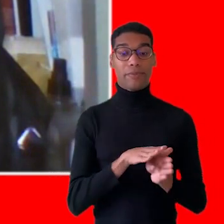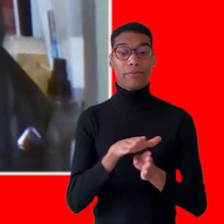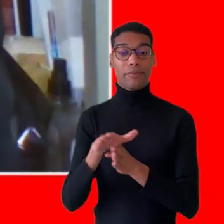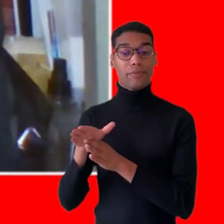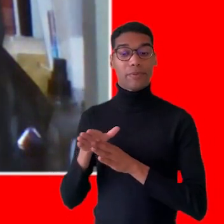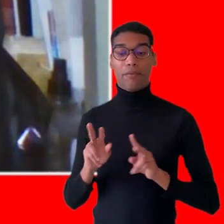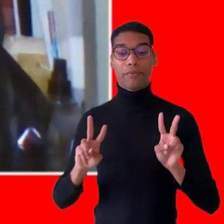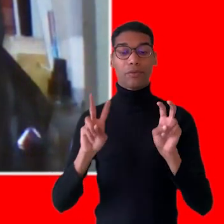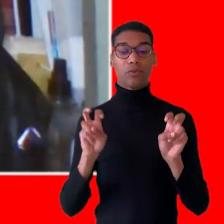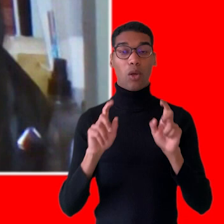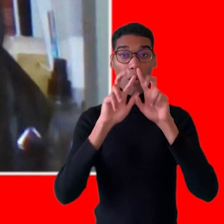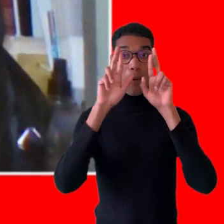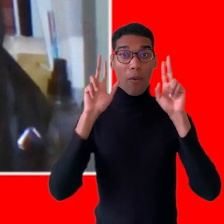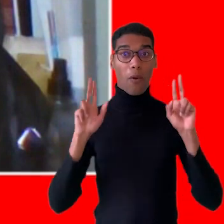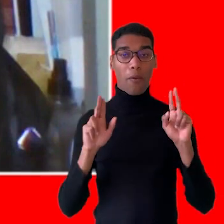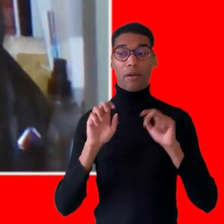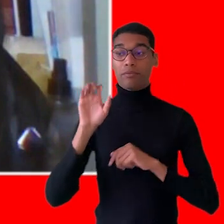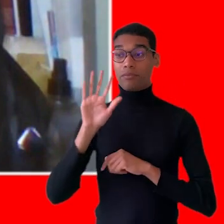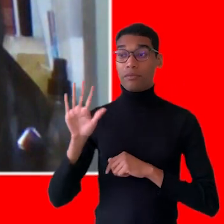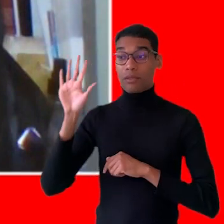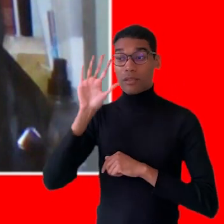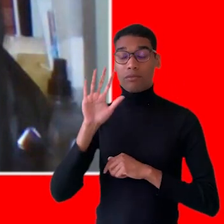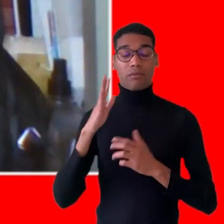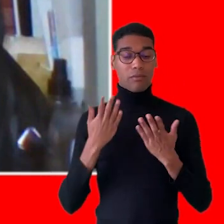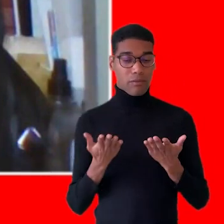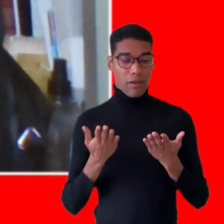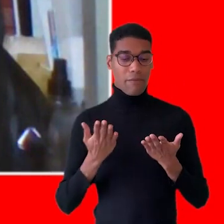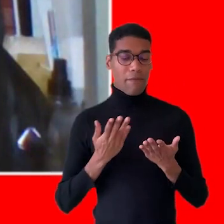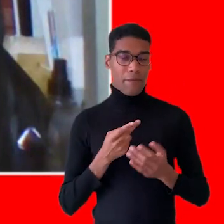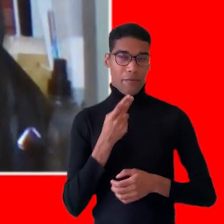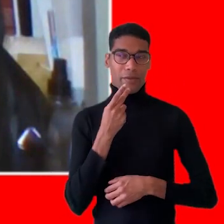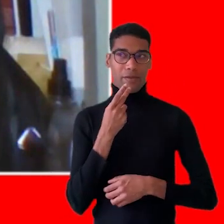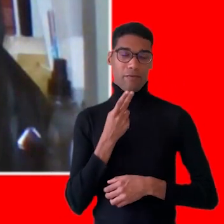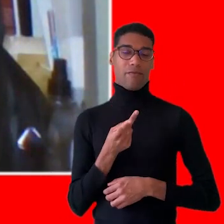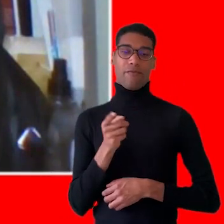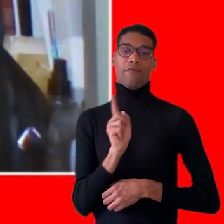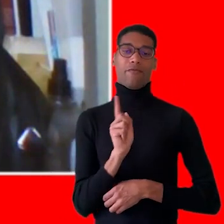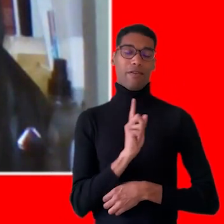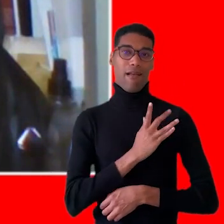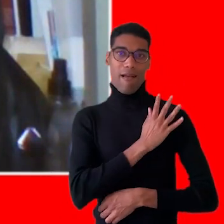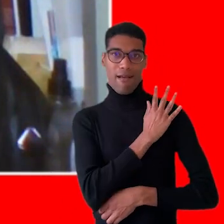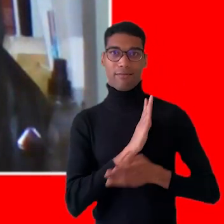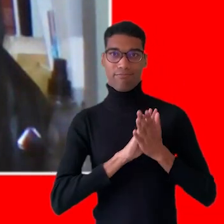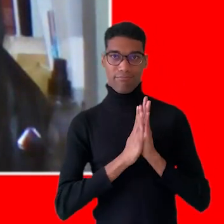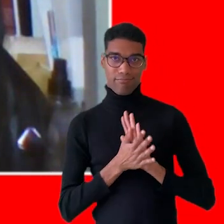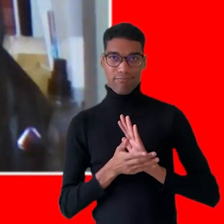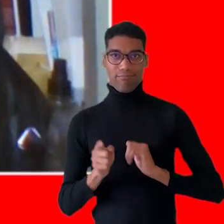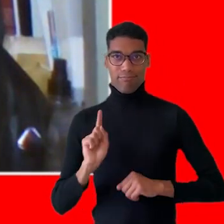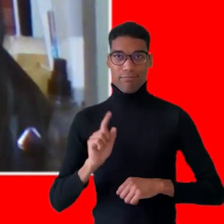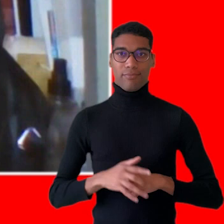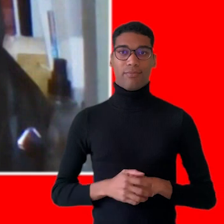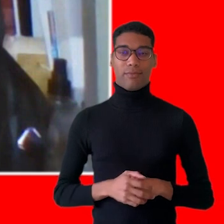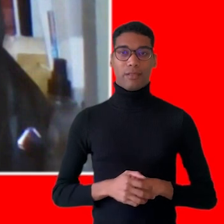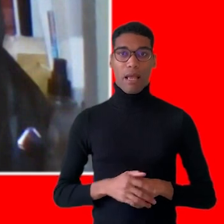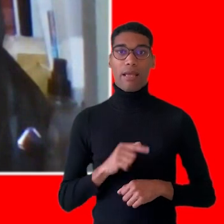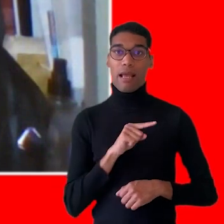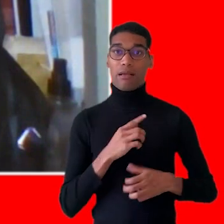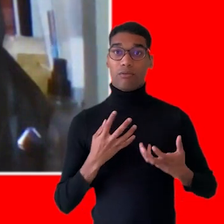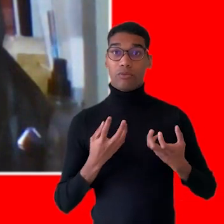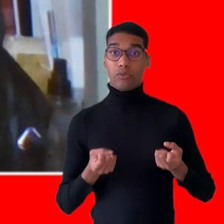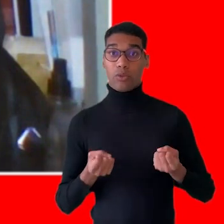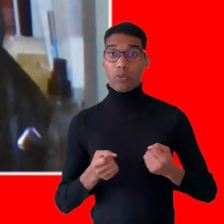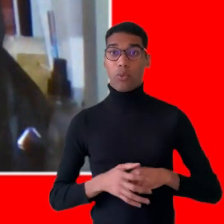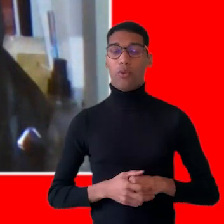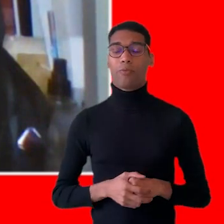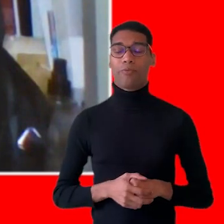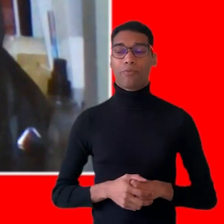orientação etnocêntrica, eurocêntrica, para não dizer racista, e